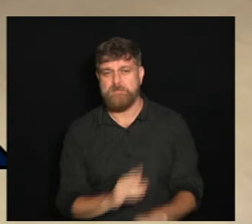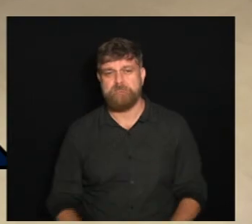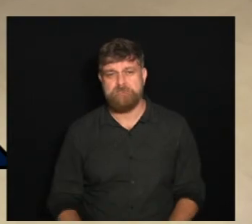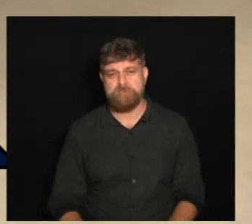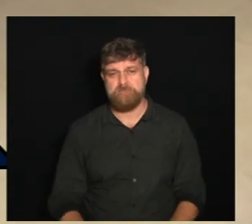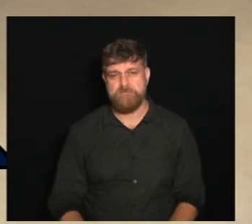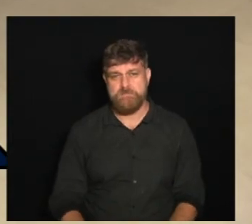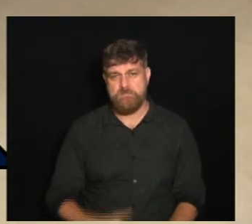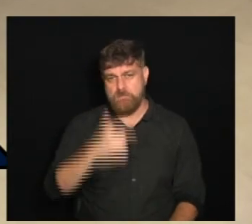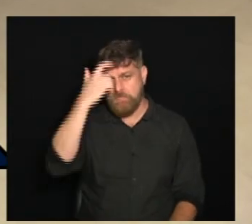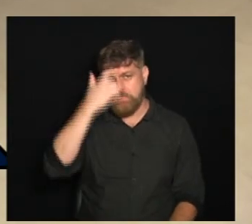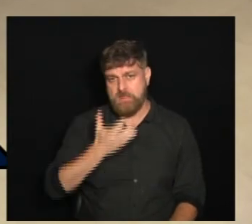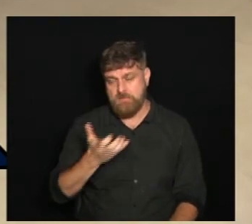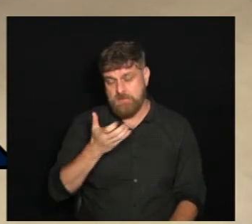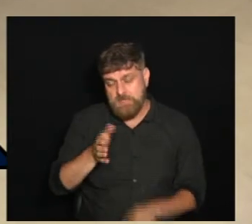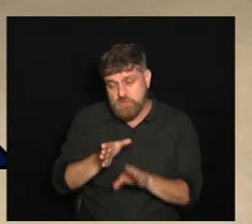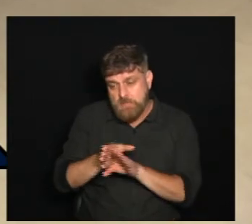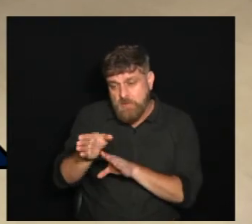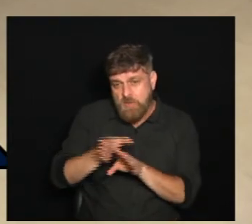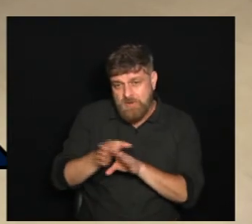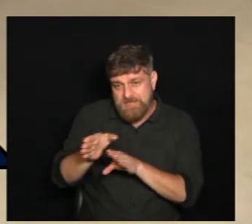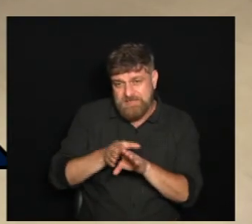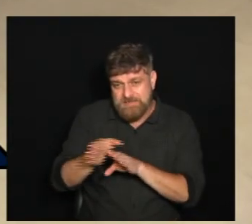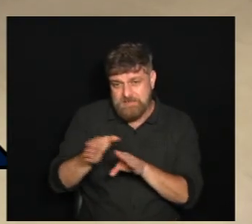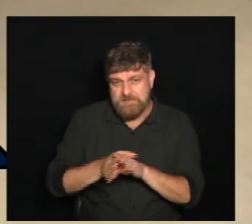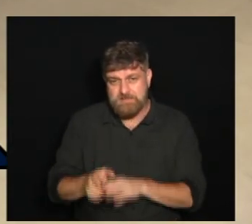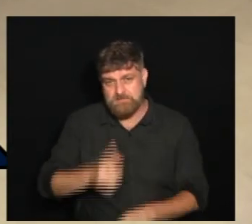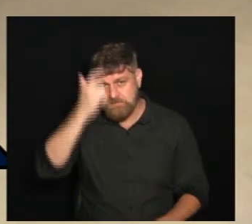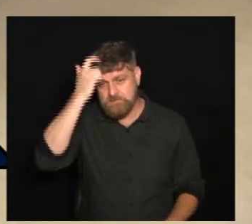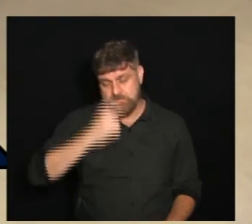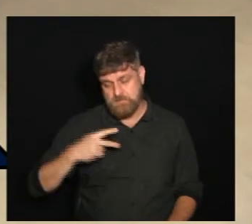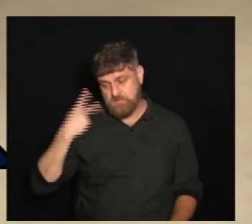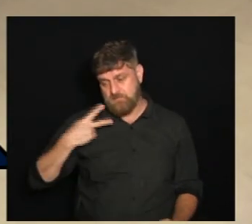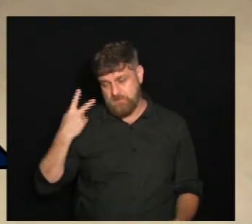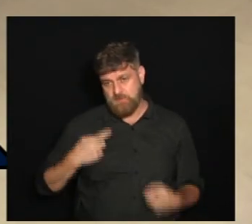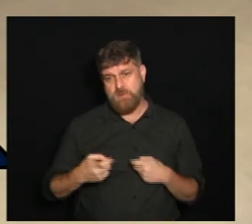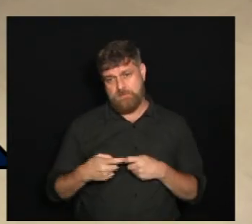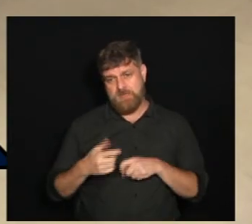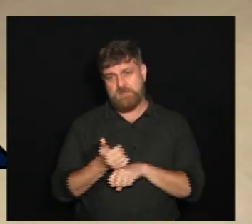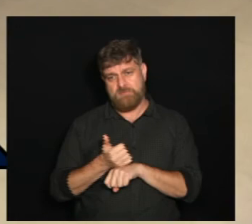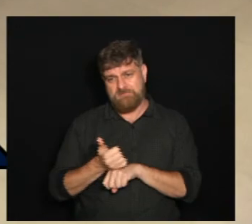uma orientação desse vereador, que também é médico, para que as